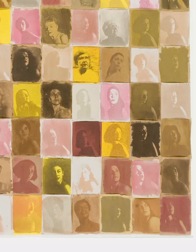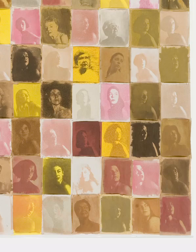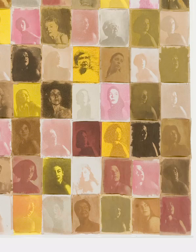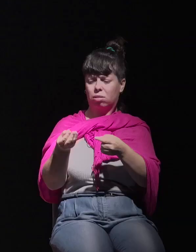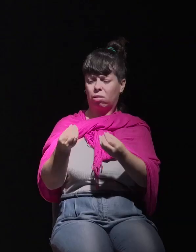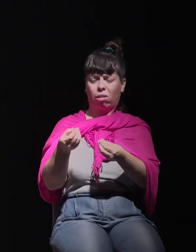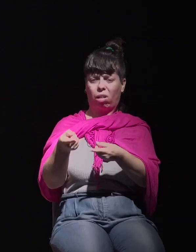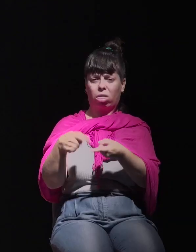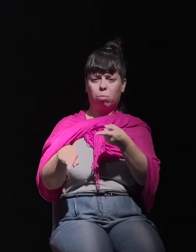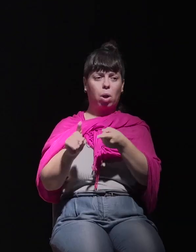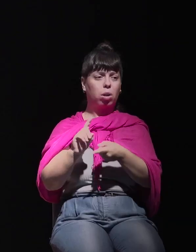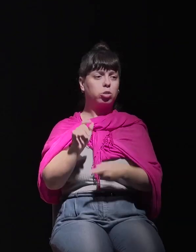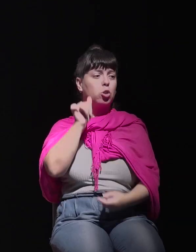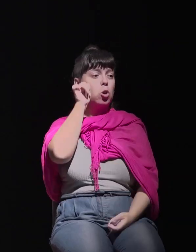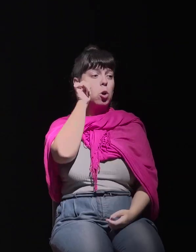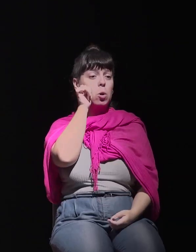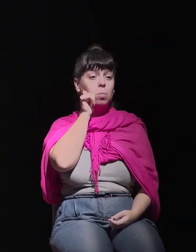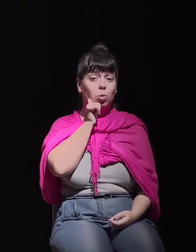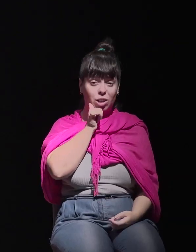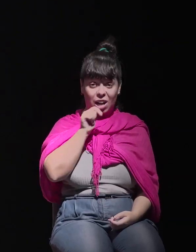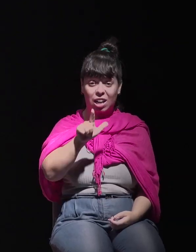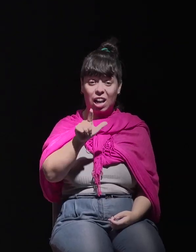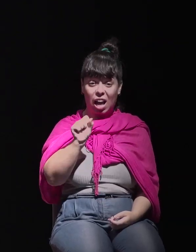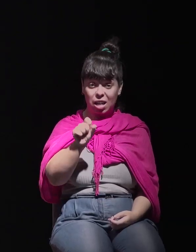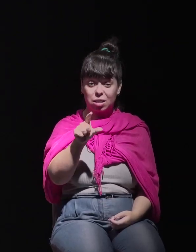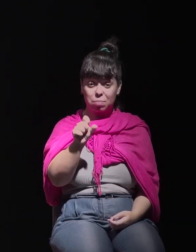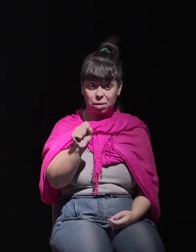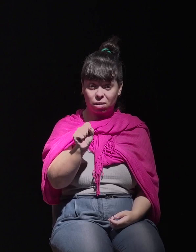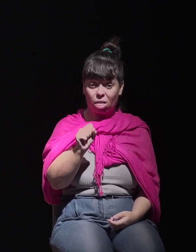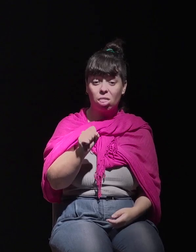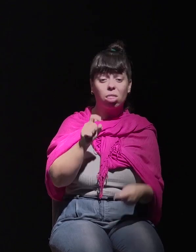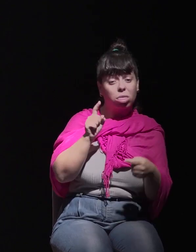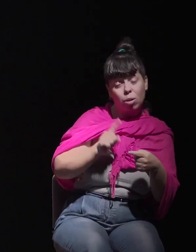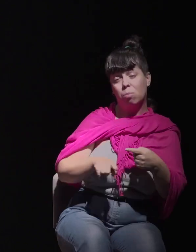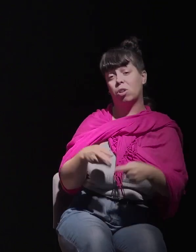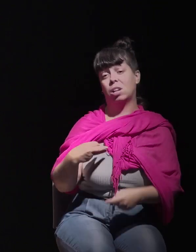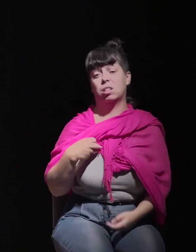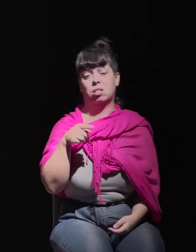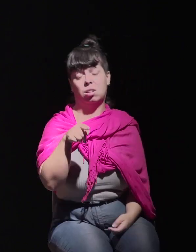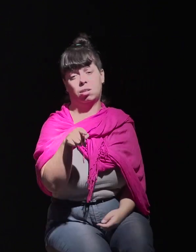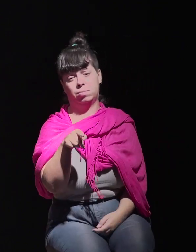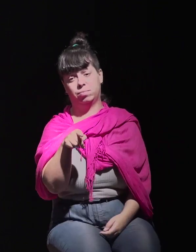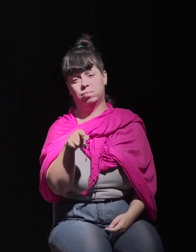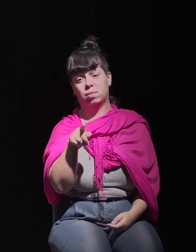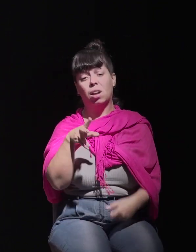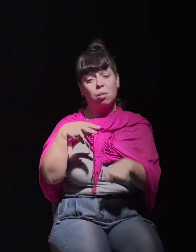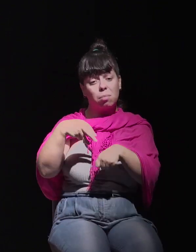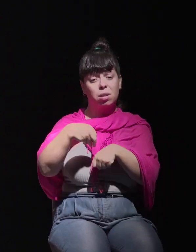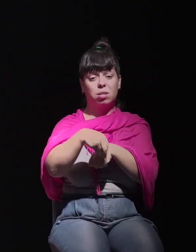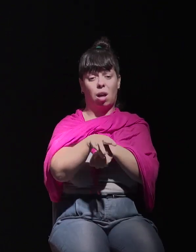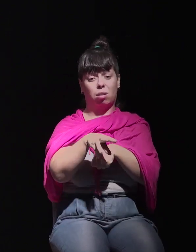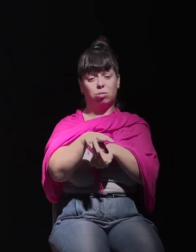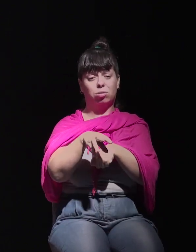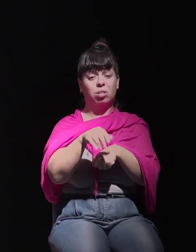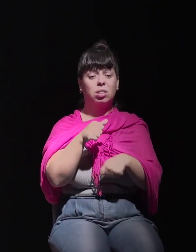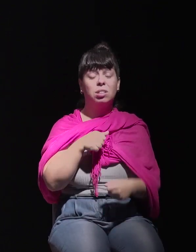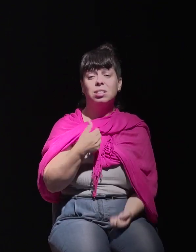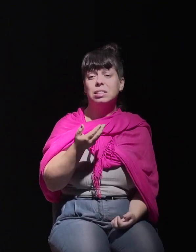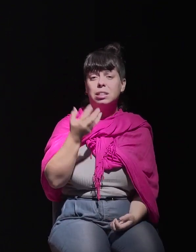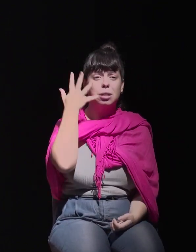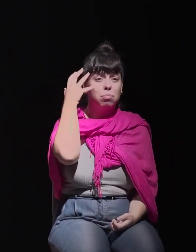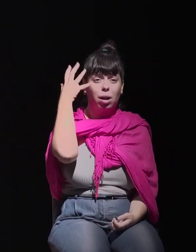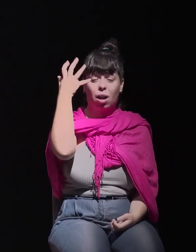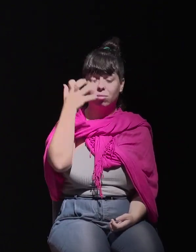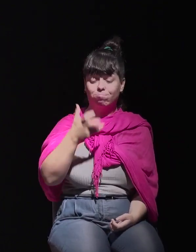mulher lésbica não poderia estar naquele lugar. Foi uma mensagem, foi um recado, e tiraram Marielle do convívio de sua família com